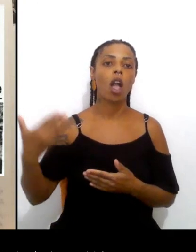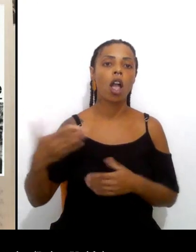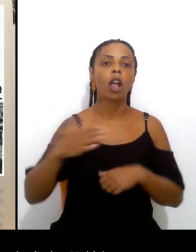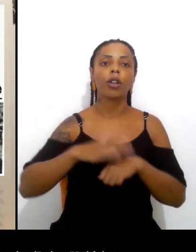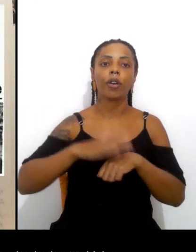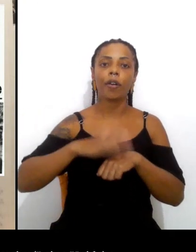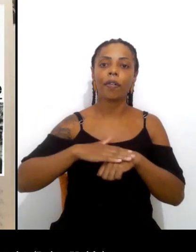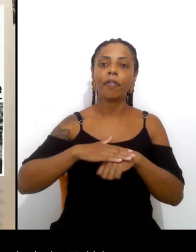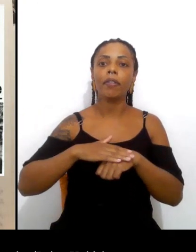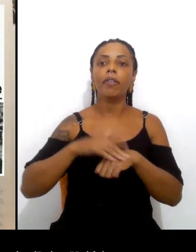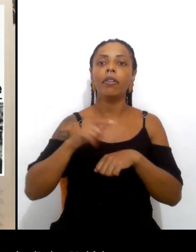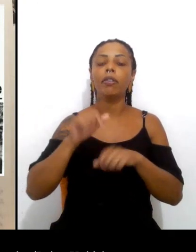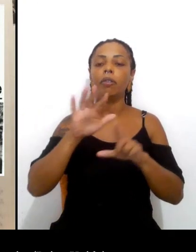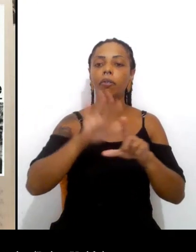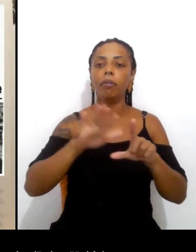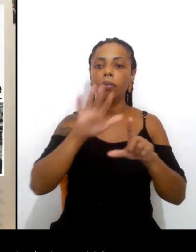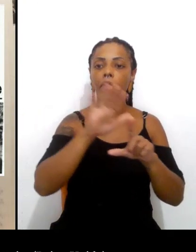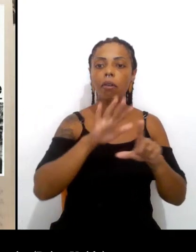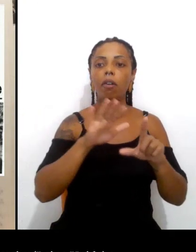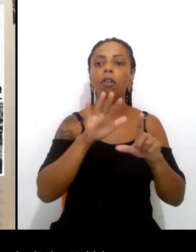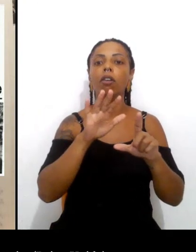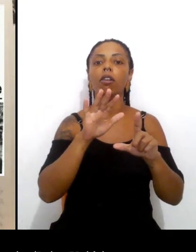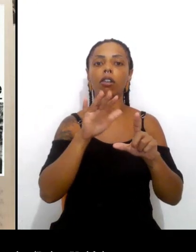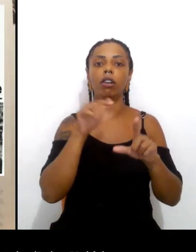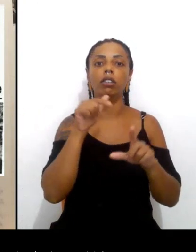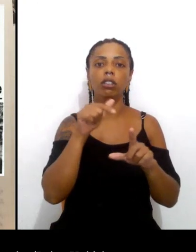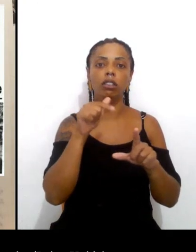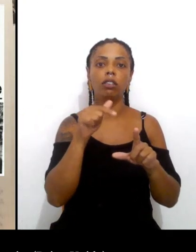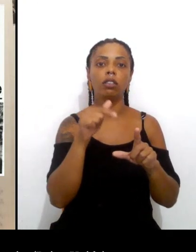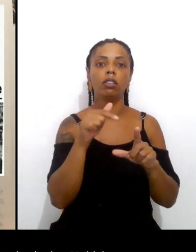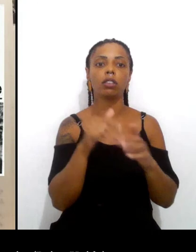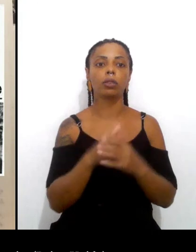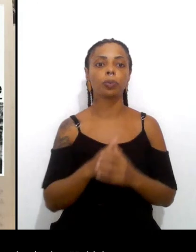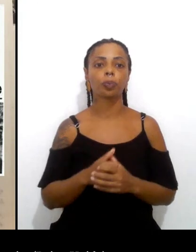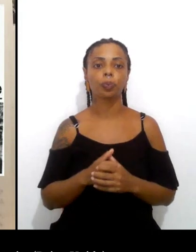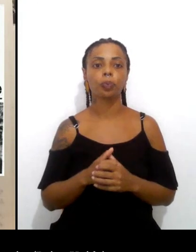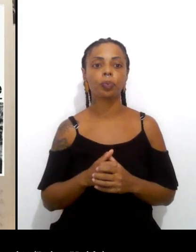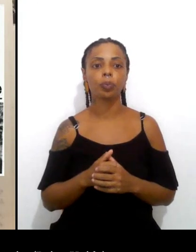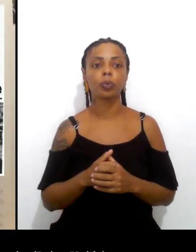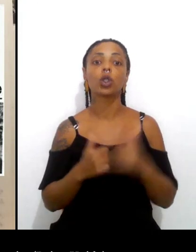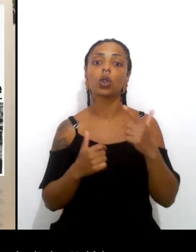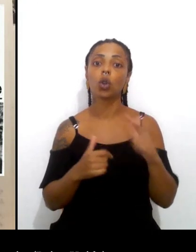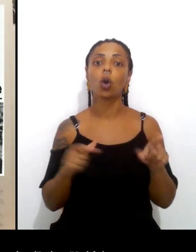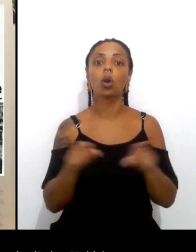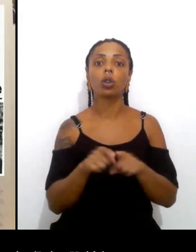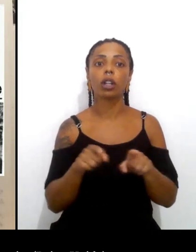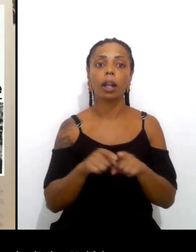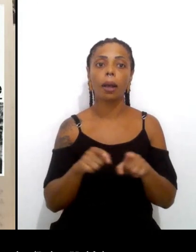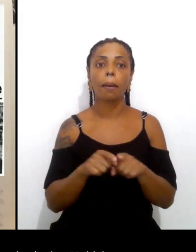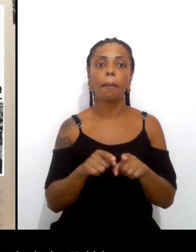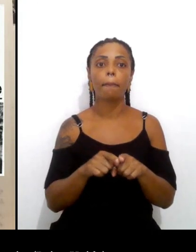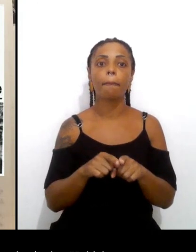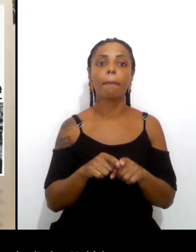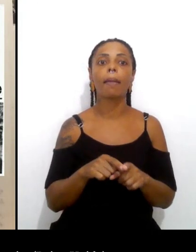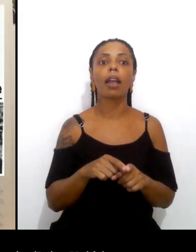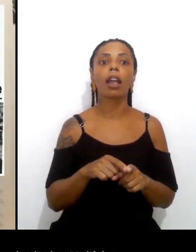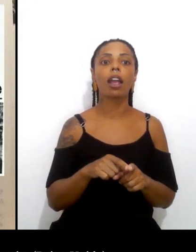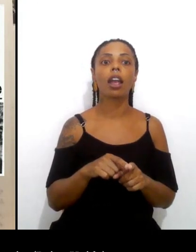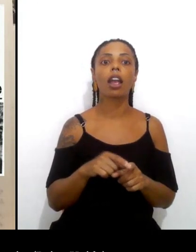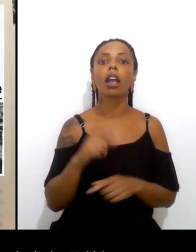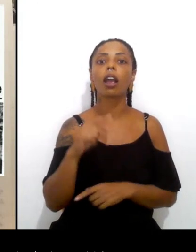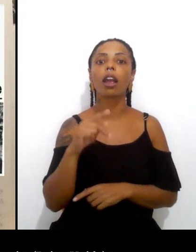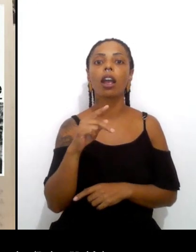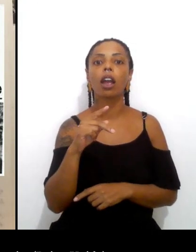imagem quando foi feita a pintura do mitrack e a outra imagem é de listras E